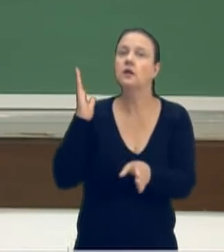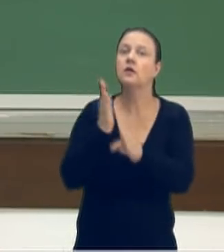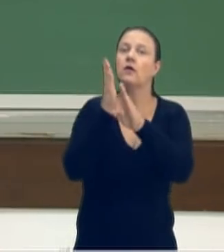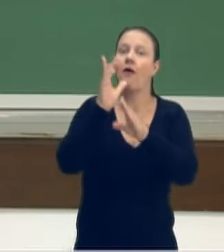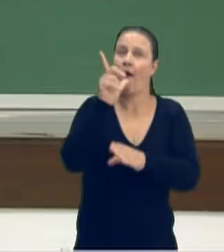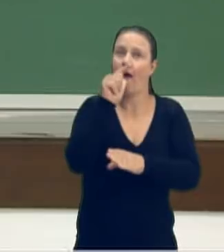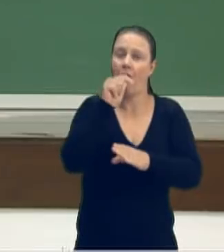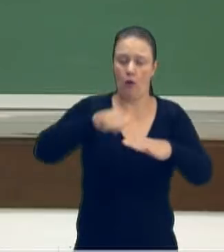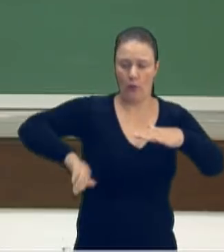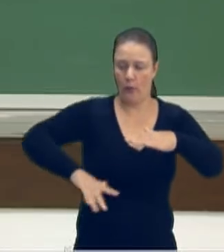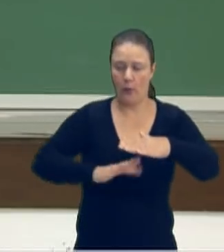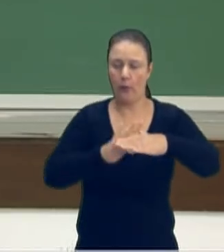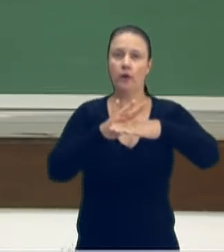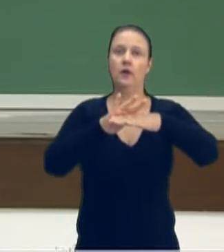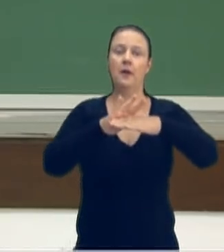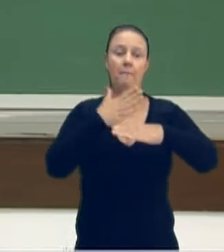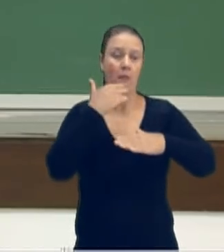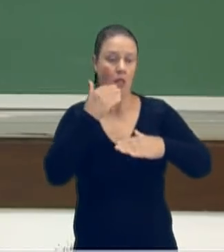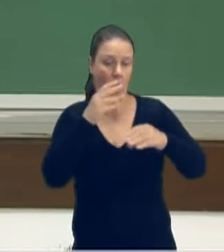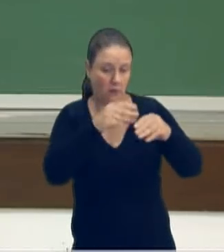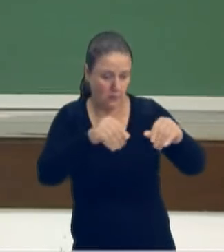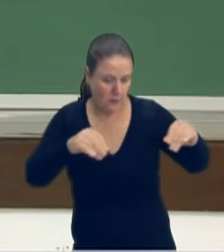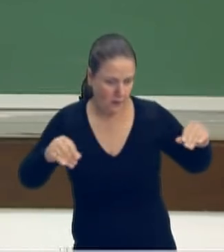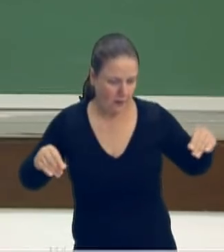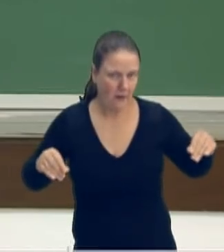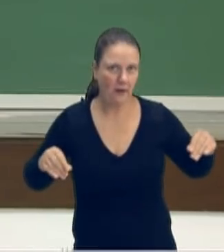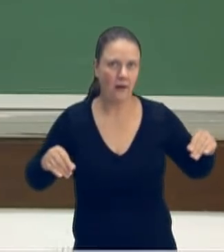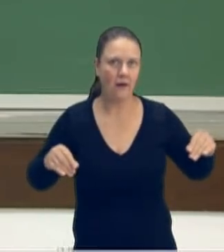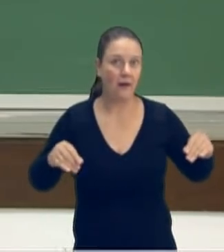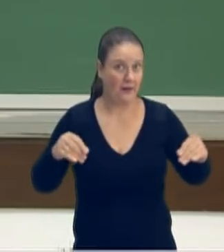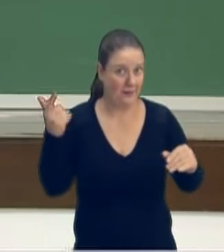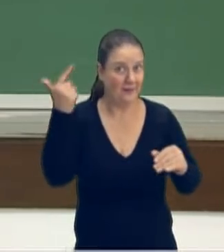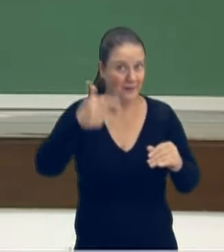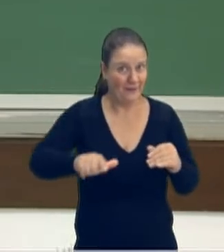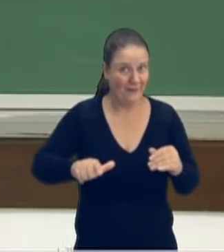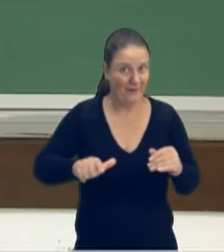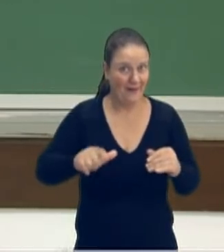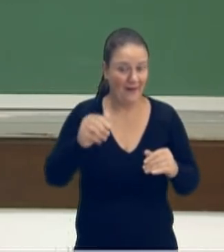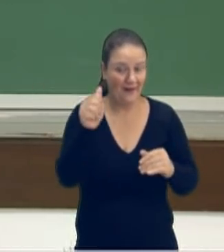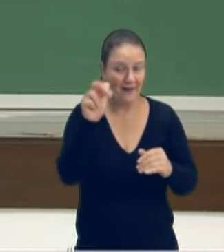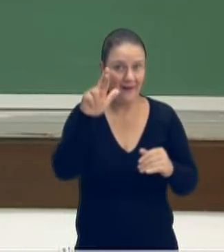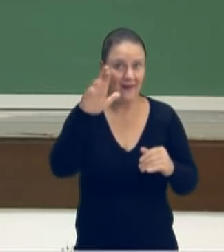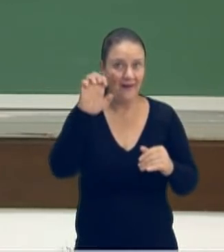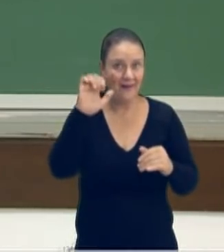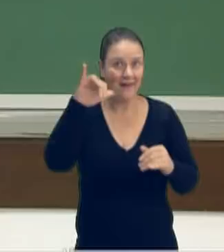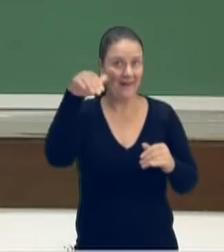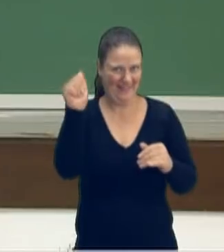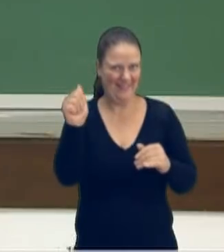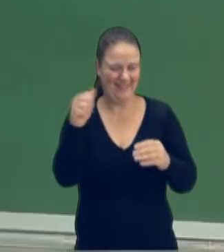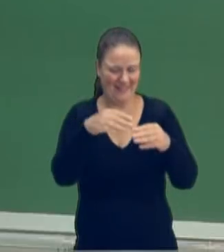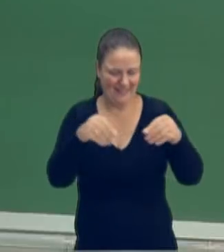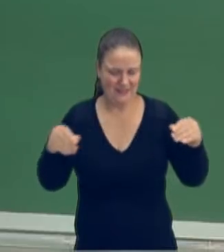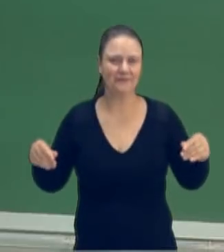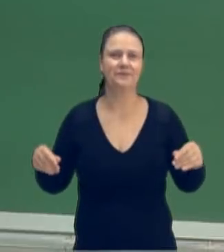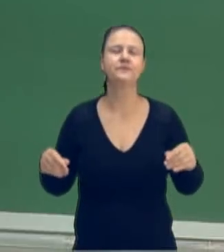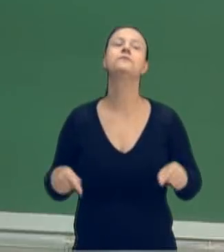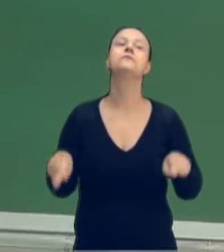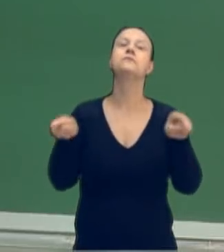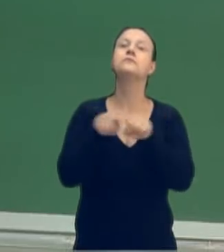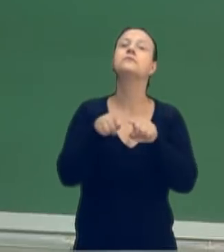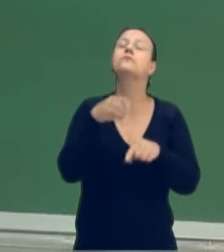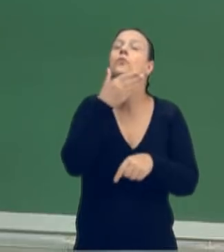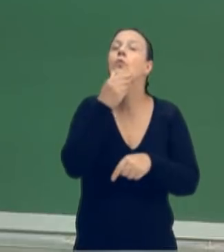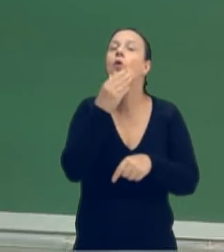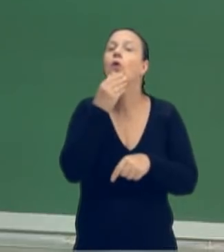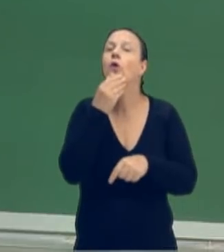cheias seria possível plantar, novamente, numa areia. Detalhe. Homem arando a terra, para quem não sabe,